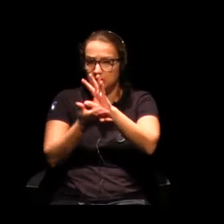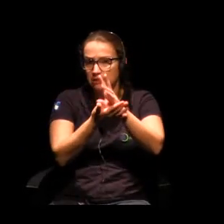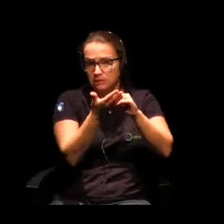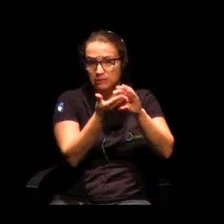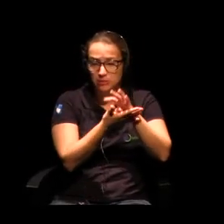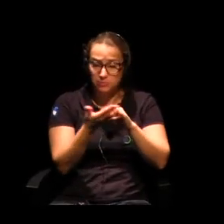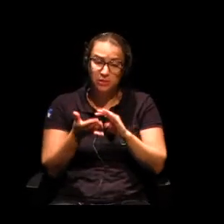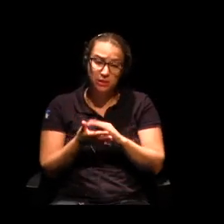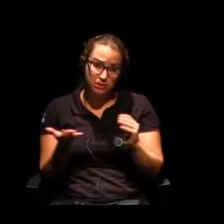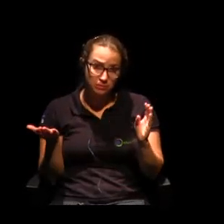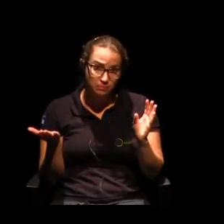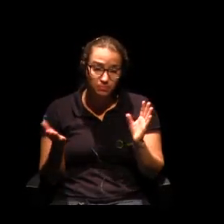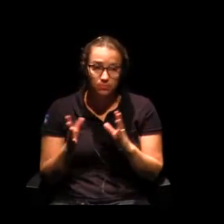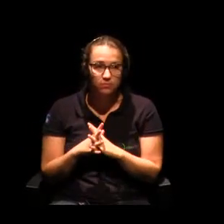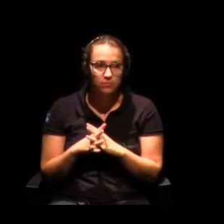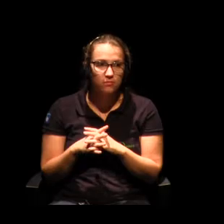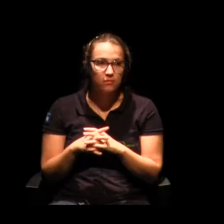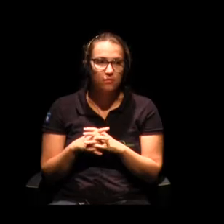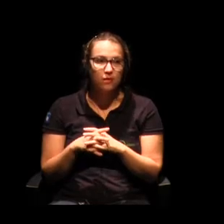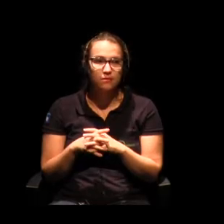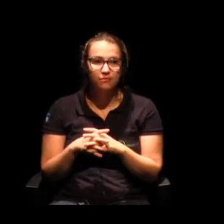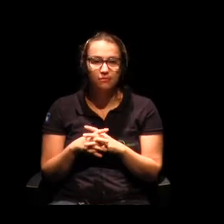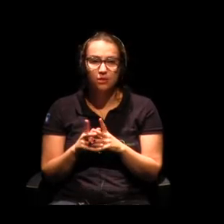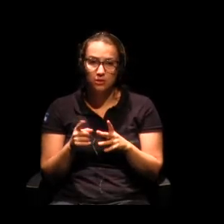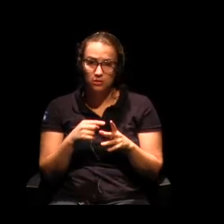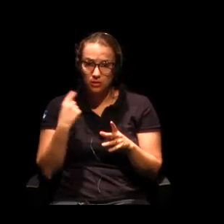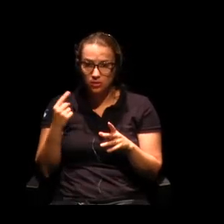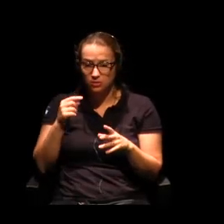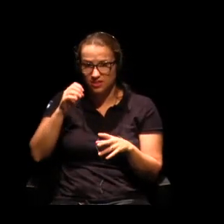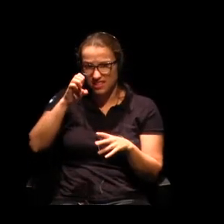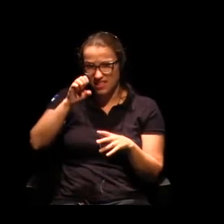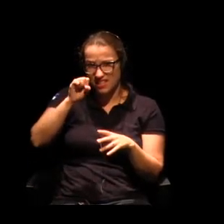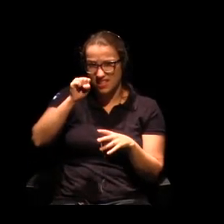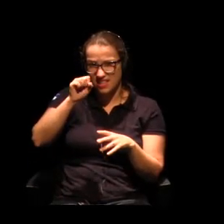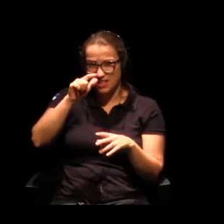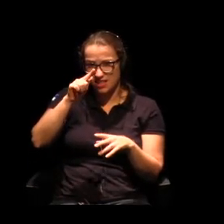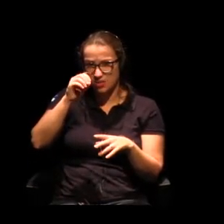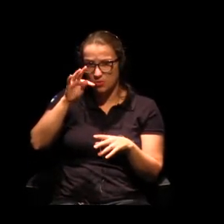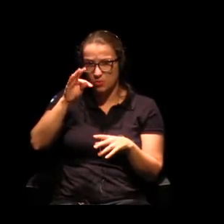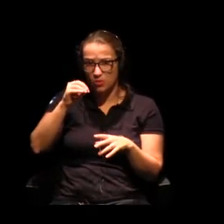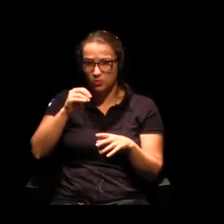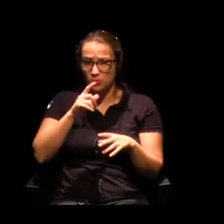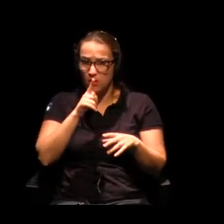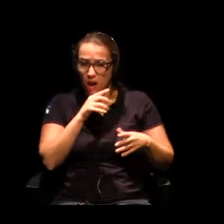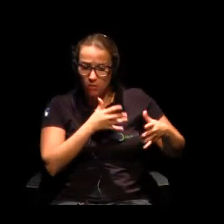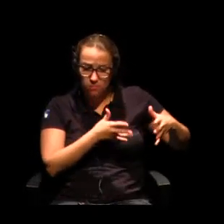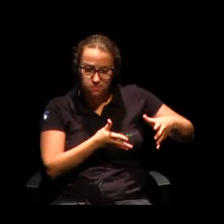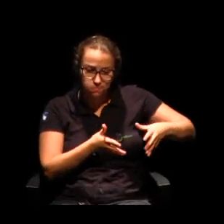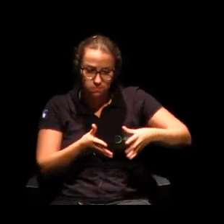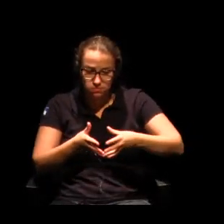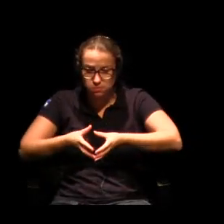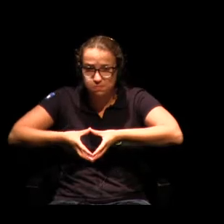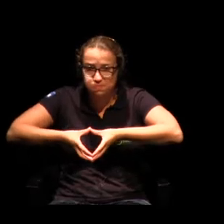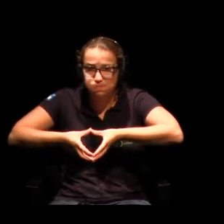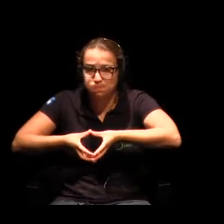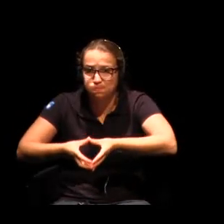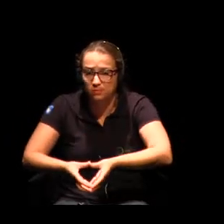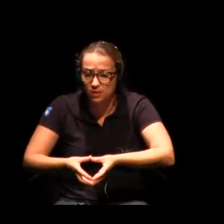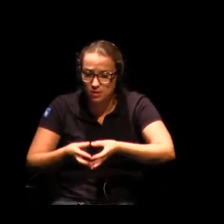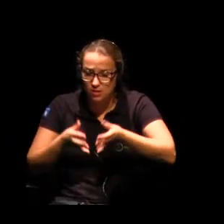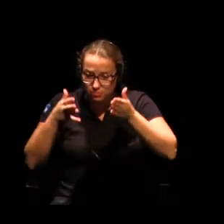lugares do mundo. E é isso que acontece quando temos o esgoto junto com as